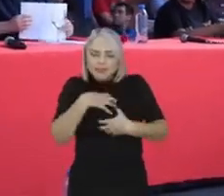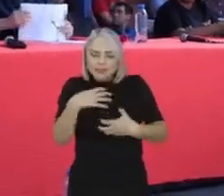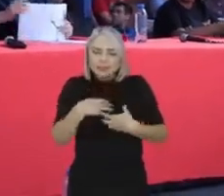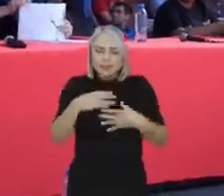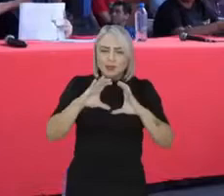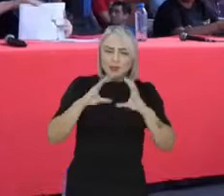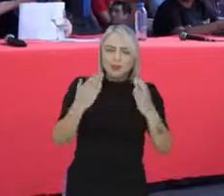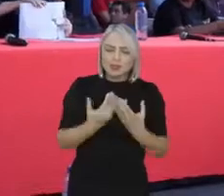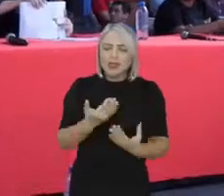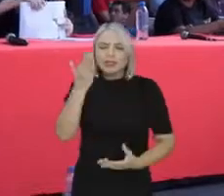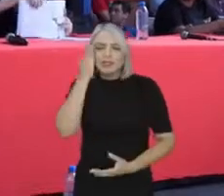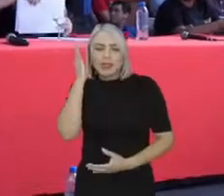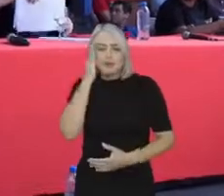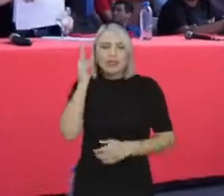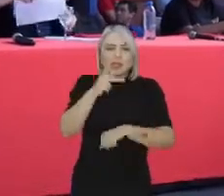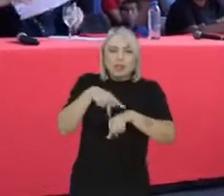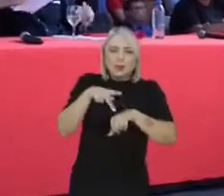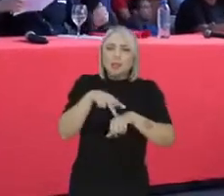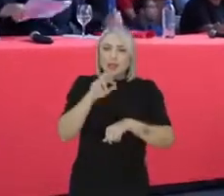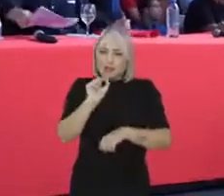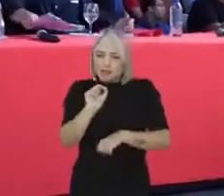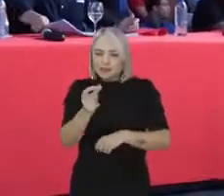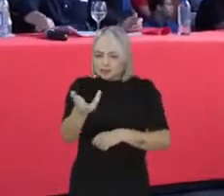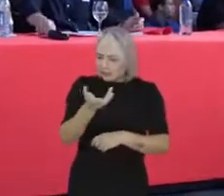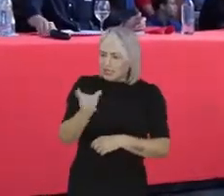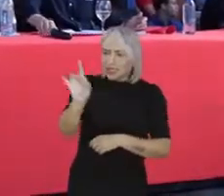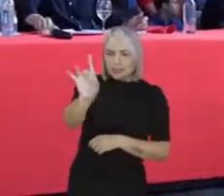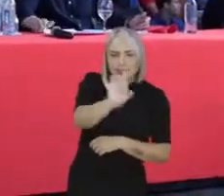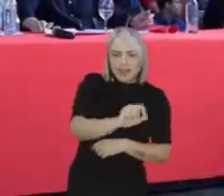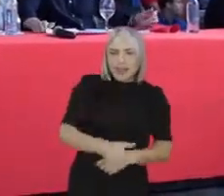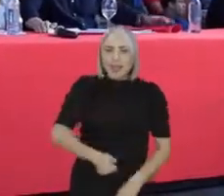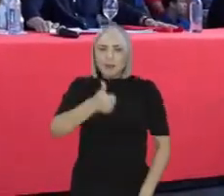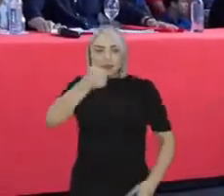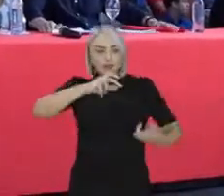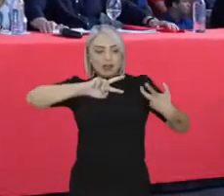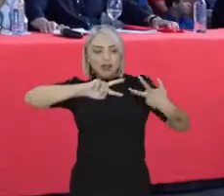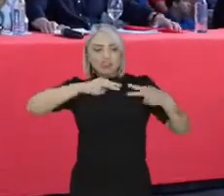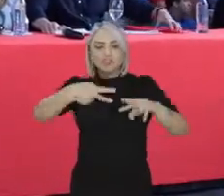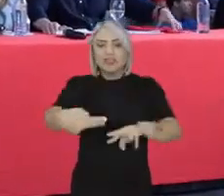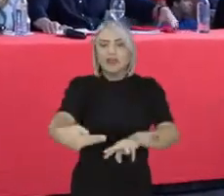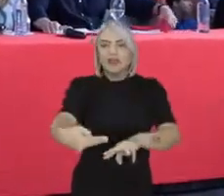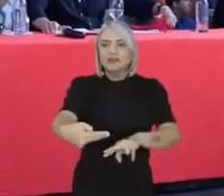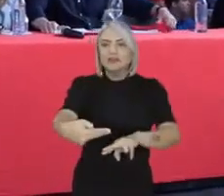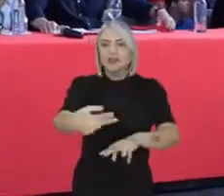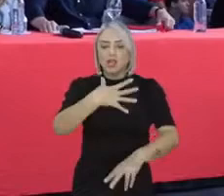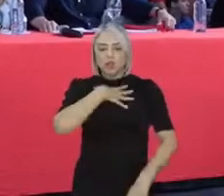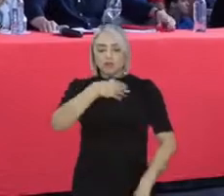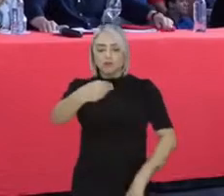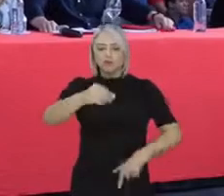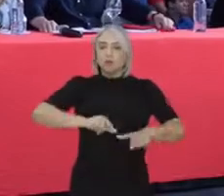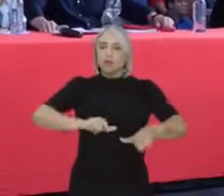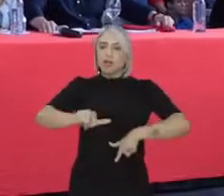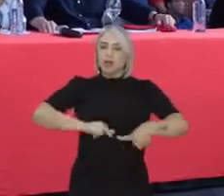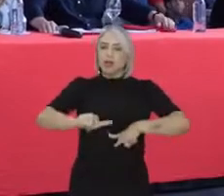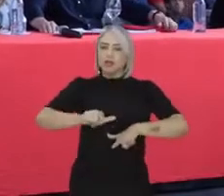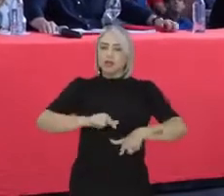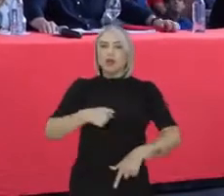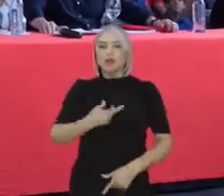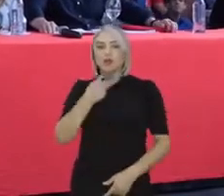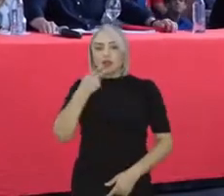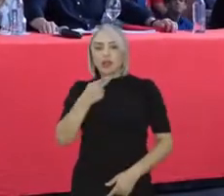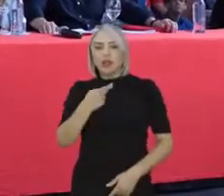país espera delas, como a primeira geração do filho do trabalhador, como a gente diz, o preto,